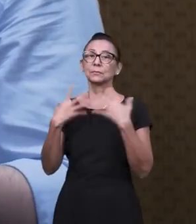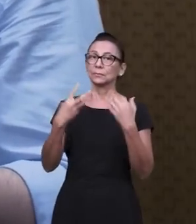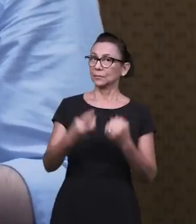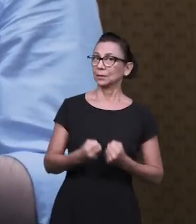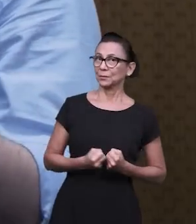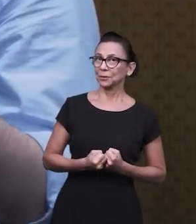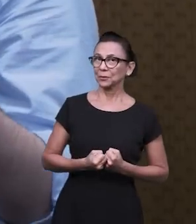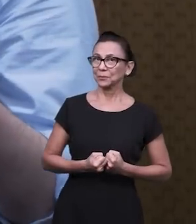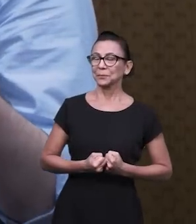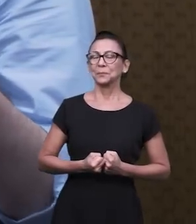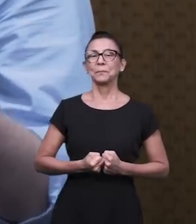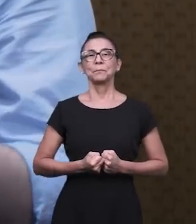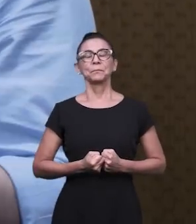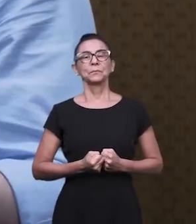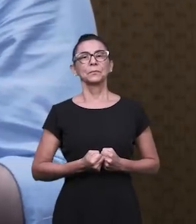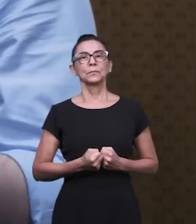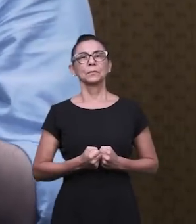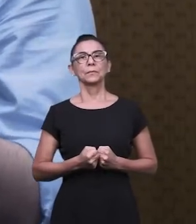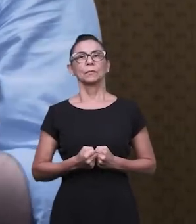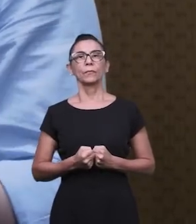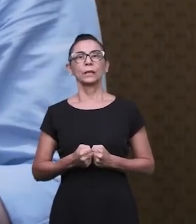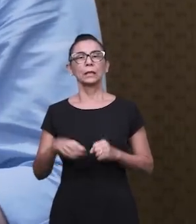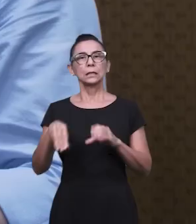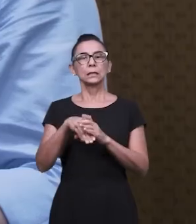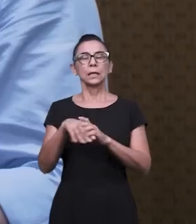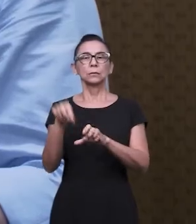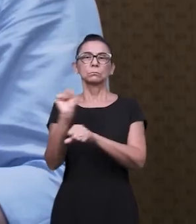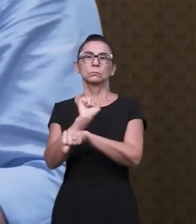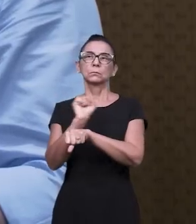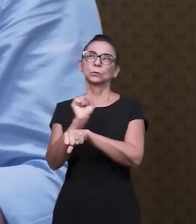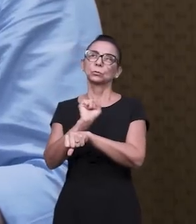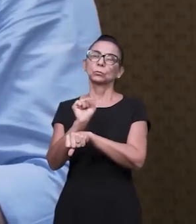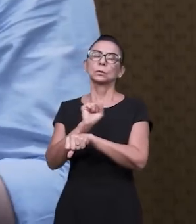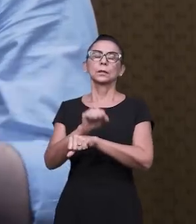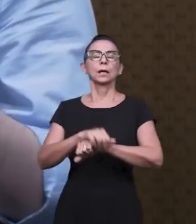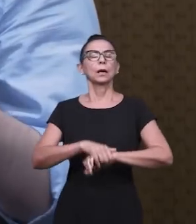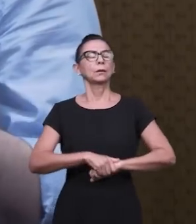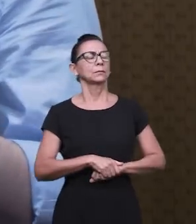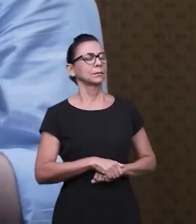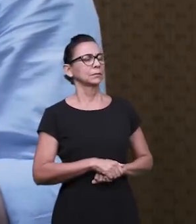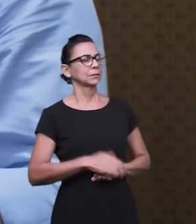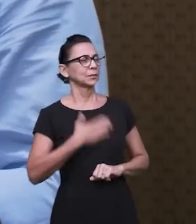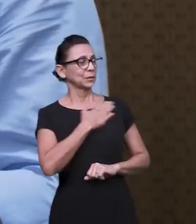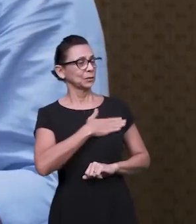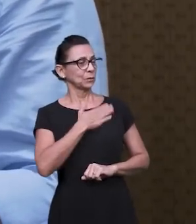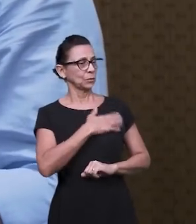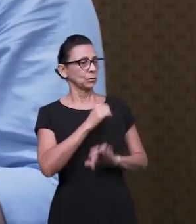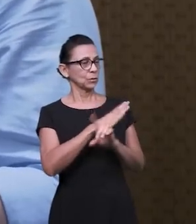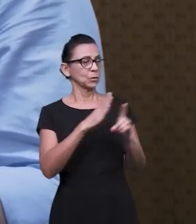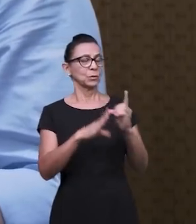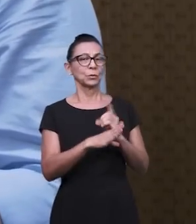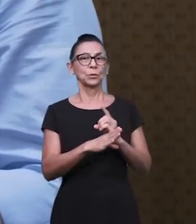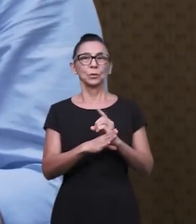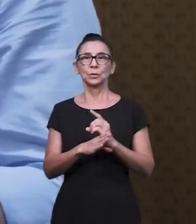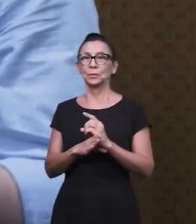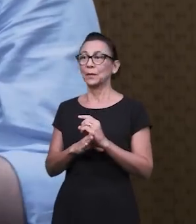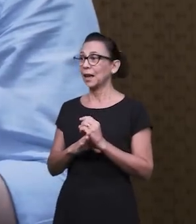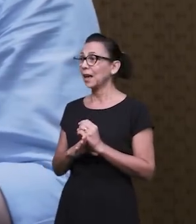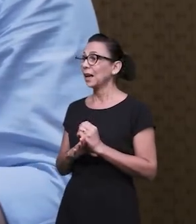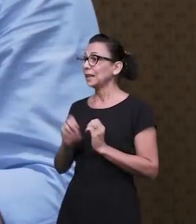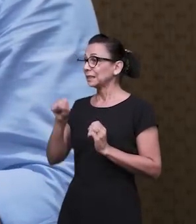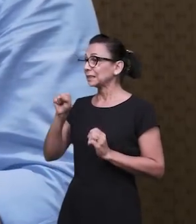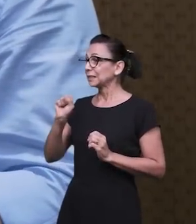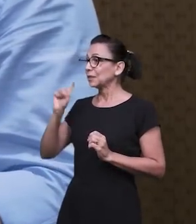E ele falou, no final do culto, quando nós estávamos dentro do carro, eu falei assim, você gostou do culto? E ele respondeu, quando